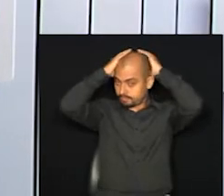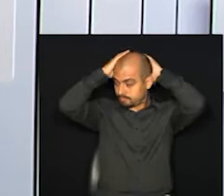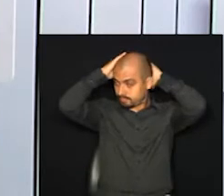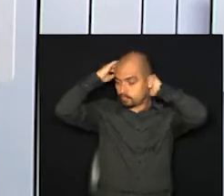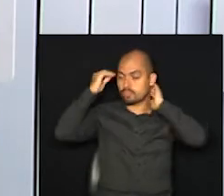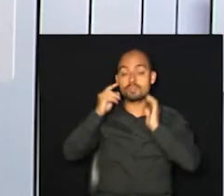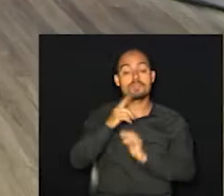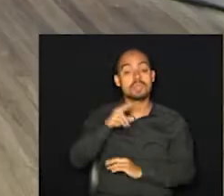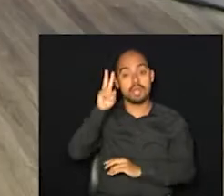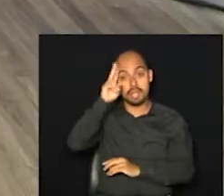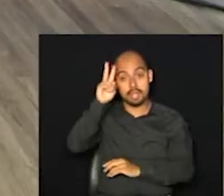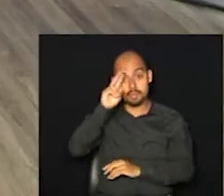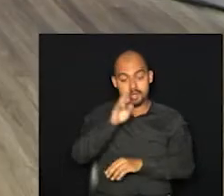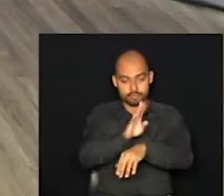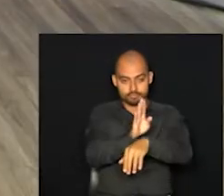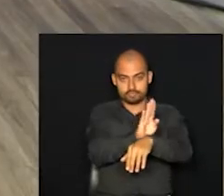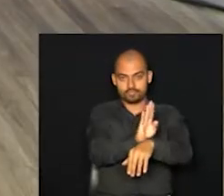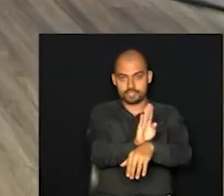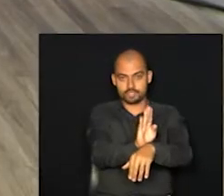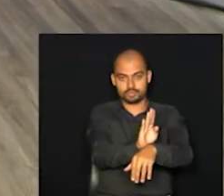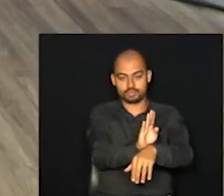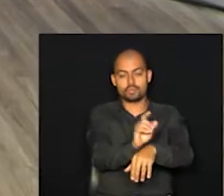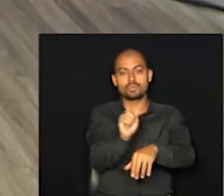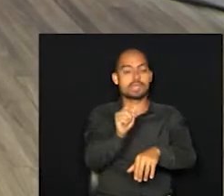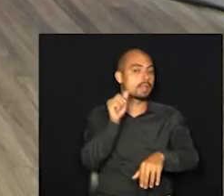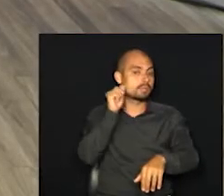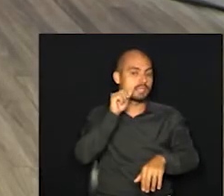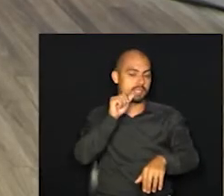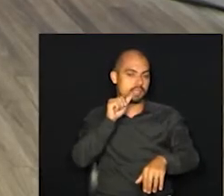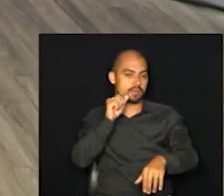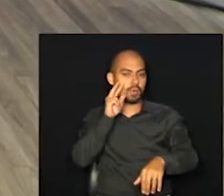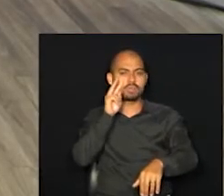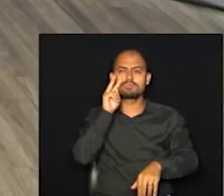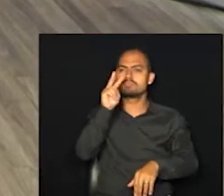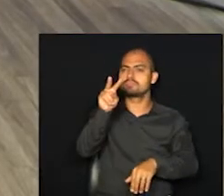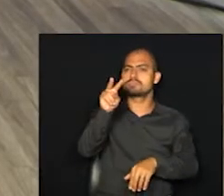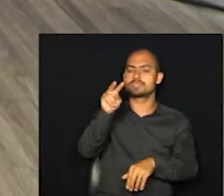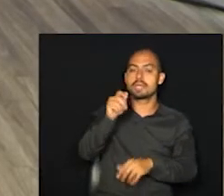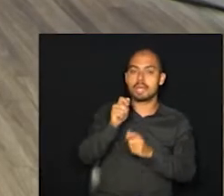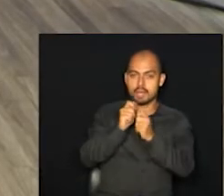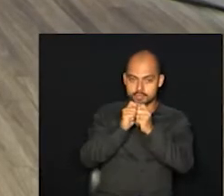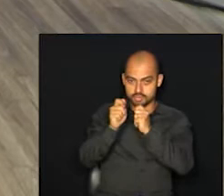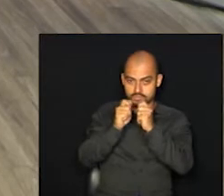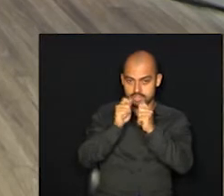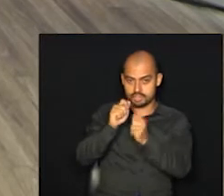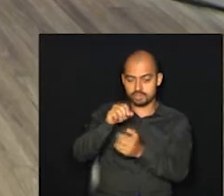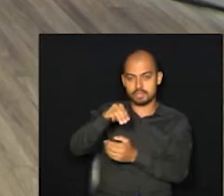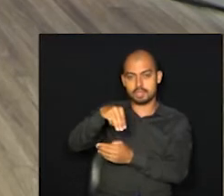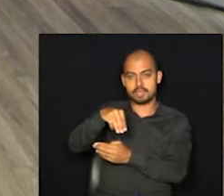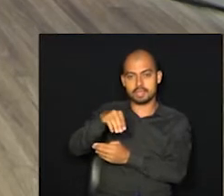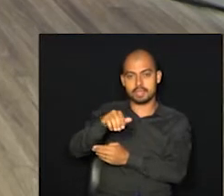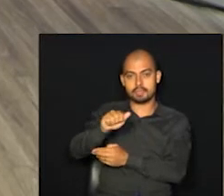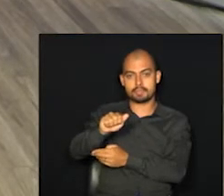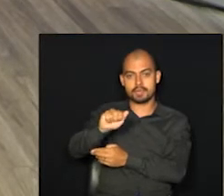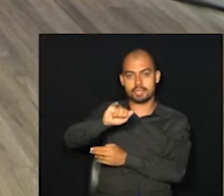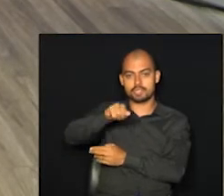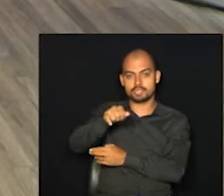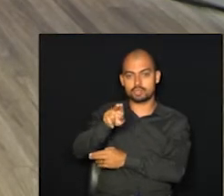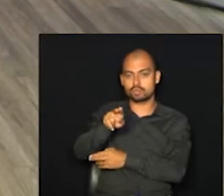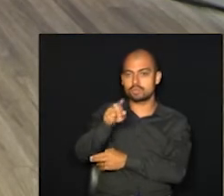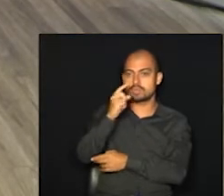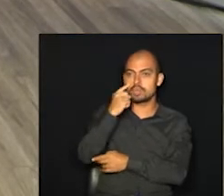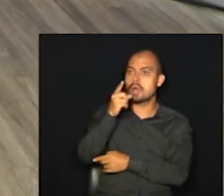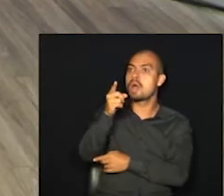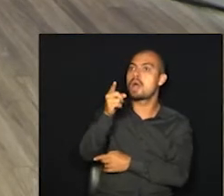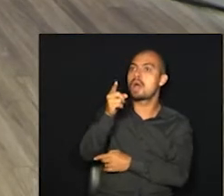recente que uma garota, ela olha para a Maju, apresentadora da TV Globo, e é até emocionante, uhum, que ela fala, é igual o meu, então é a história